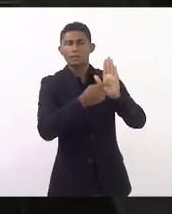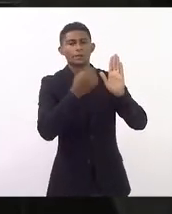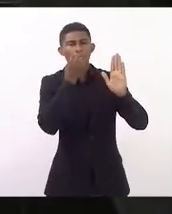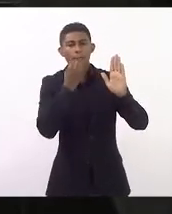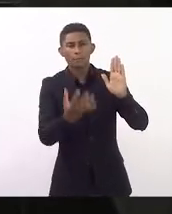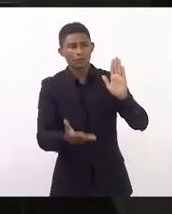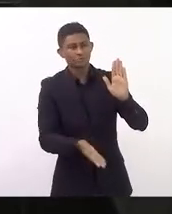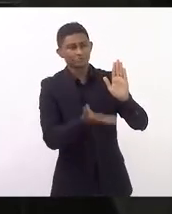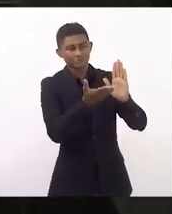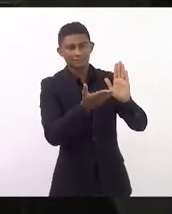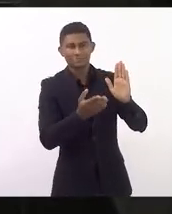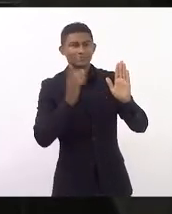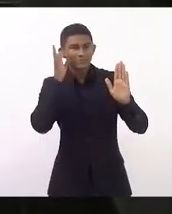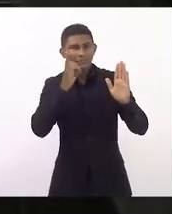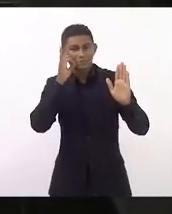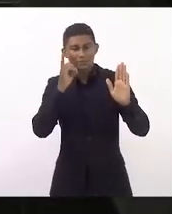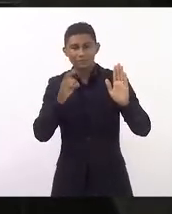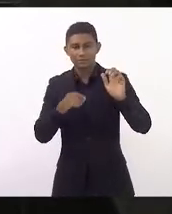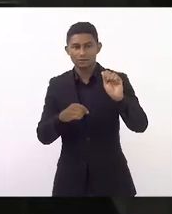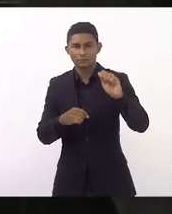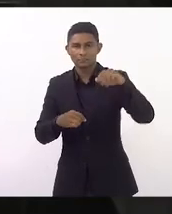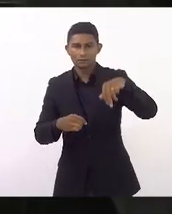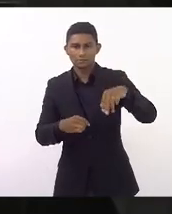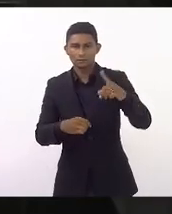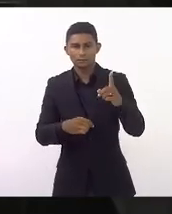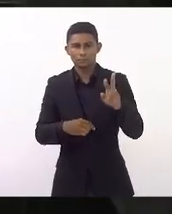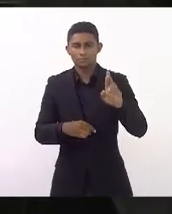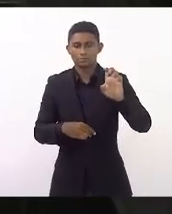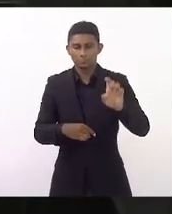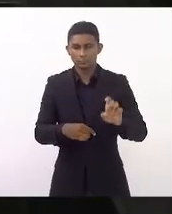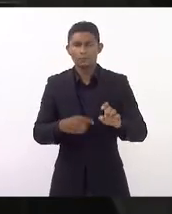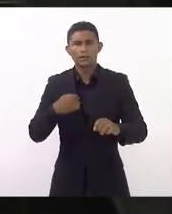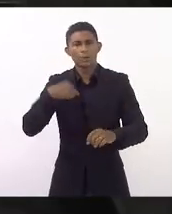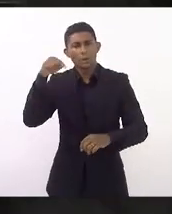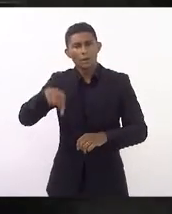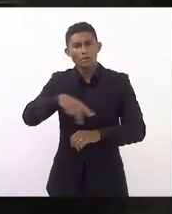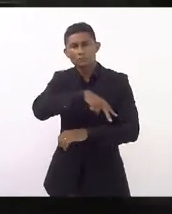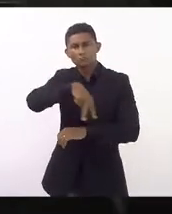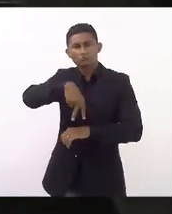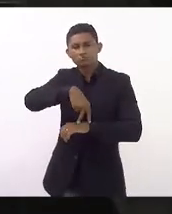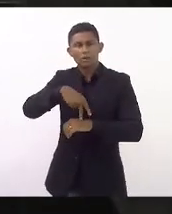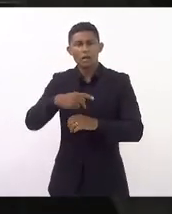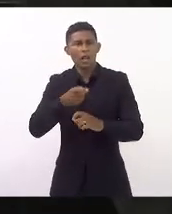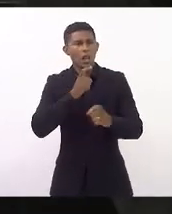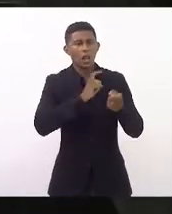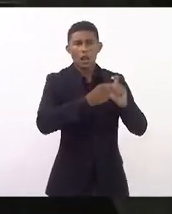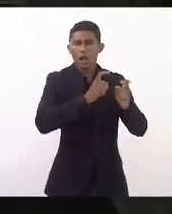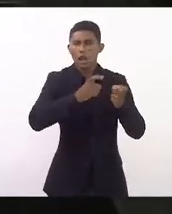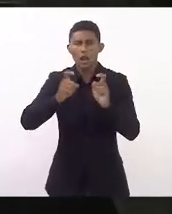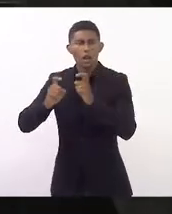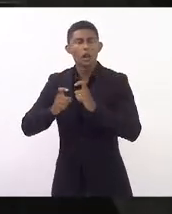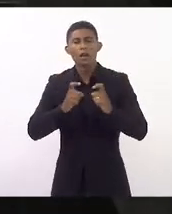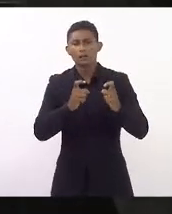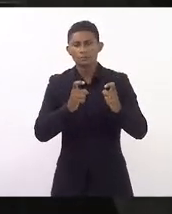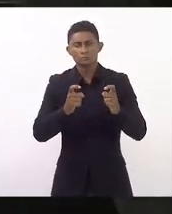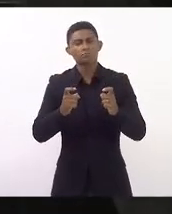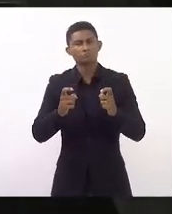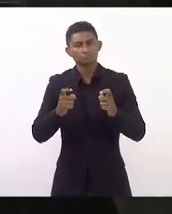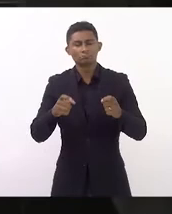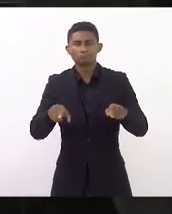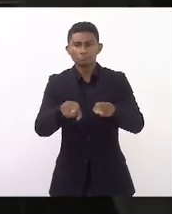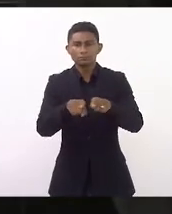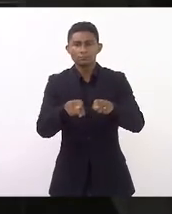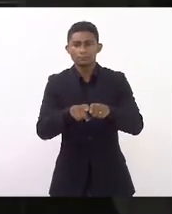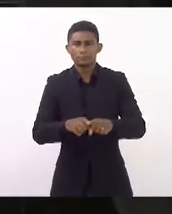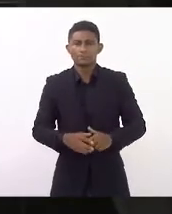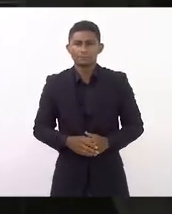Siciliano para discutir com um pouco mais de calma, né, essa proposta. Na verdade, o